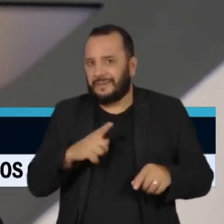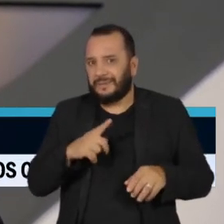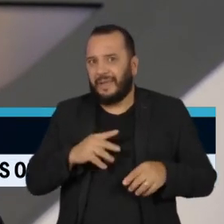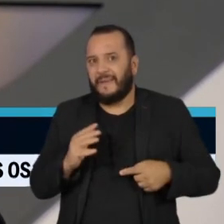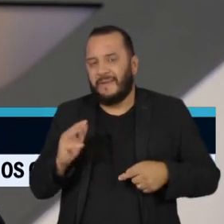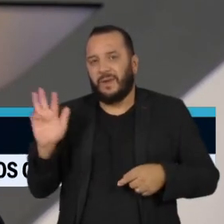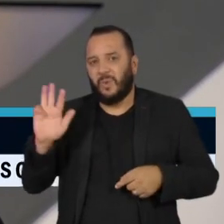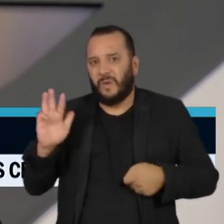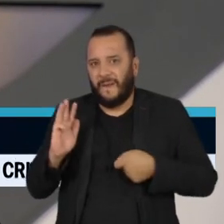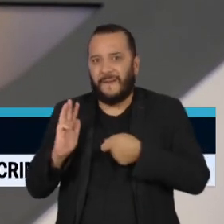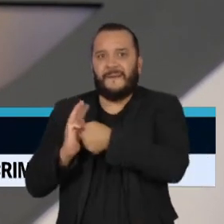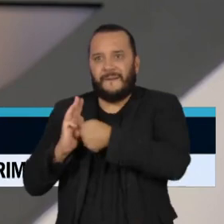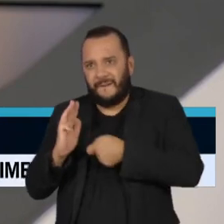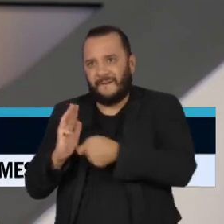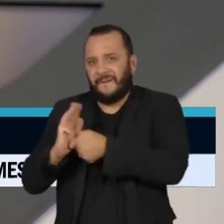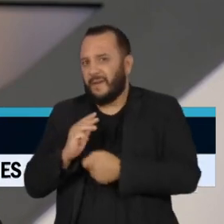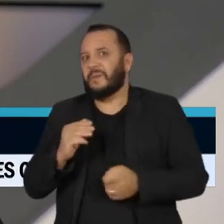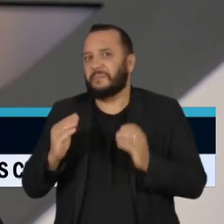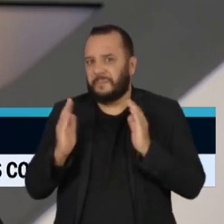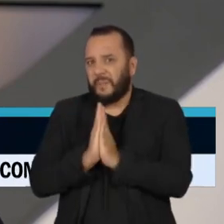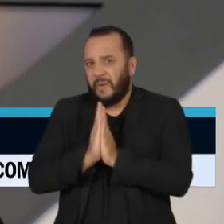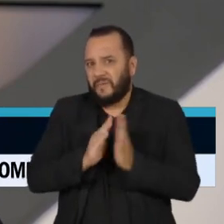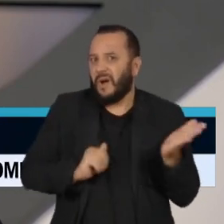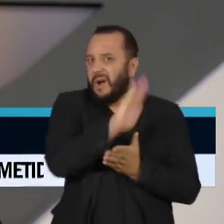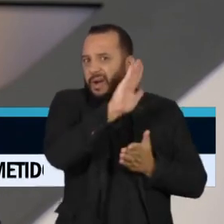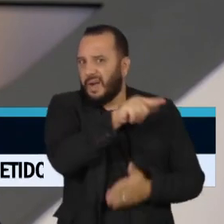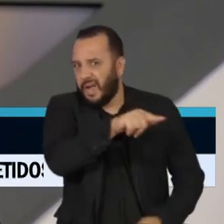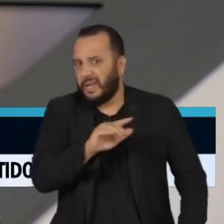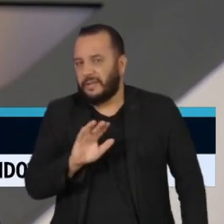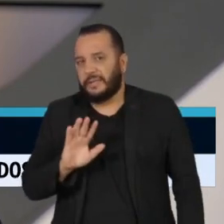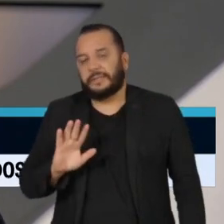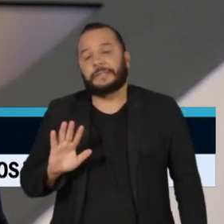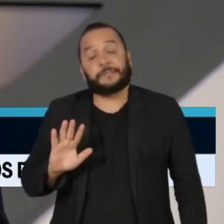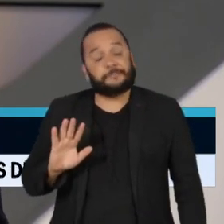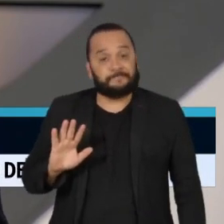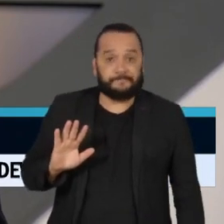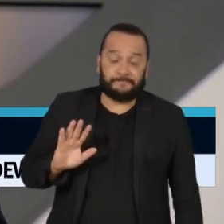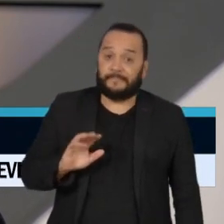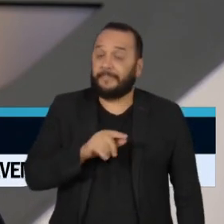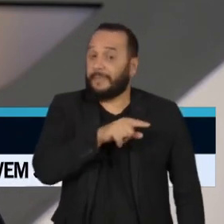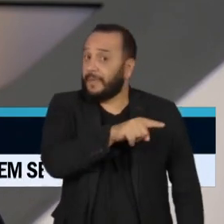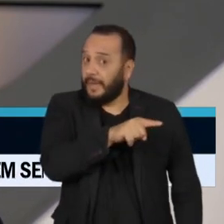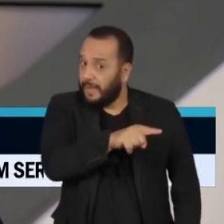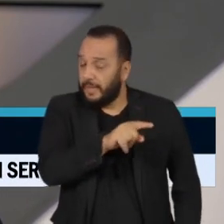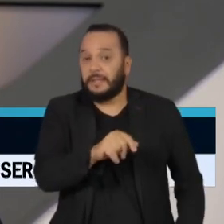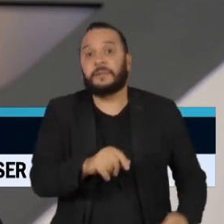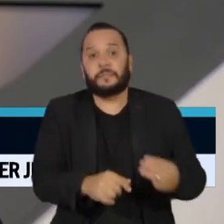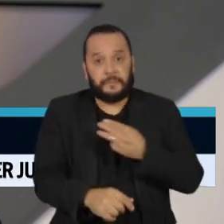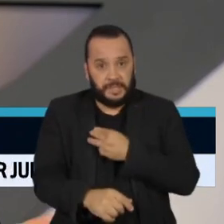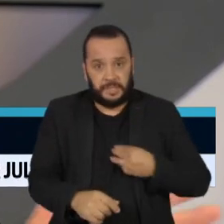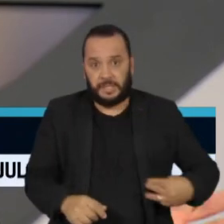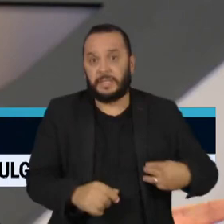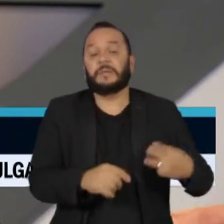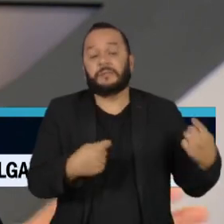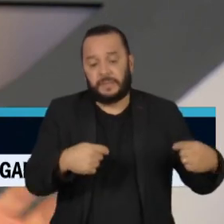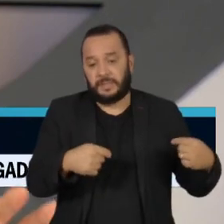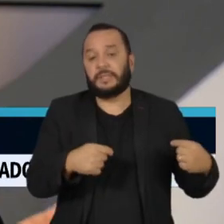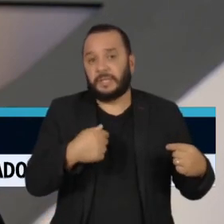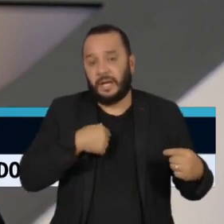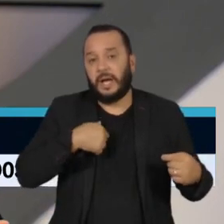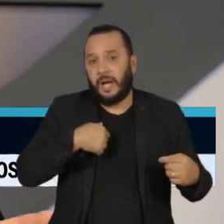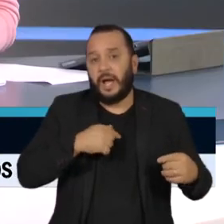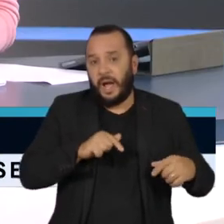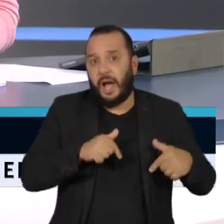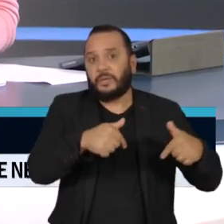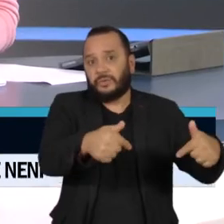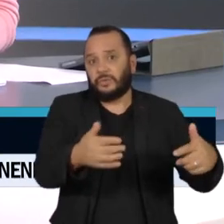inclusive pedindo a cabeça dele era hora realmente dele dele tomar uma atitude mais mais acho que realmente agora